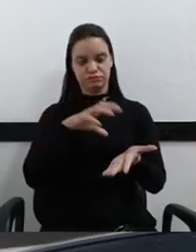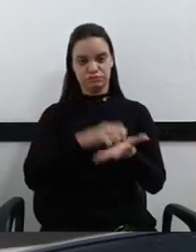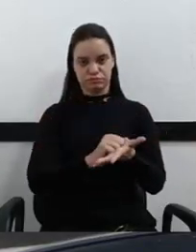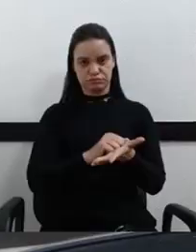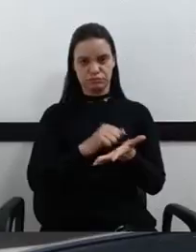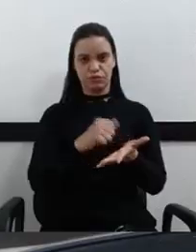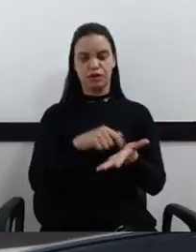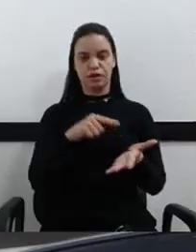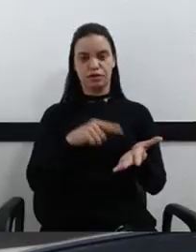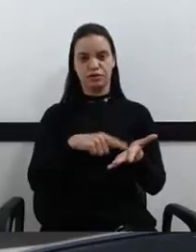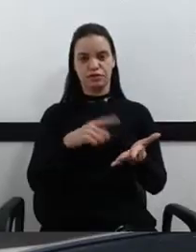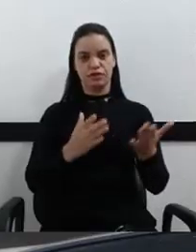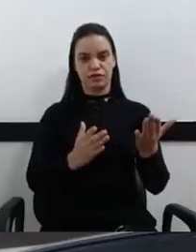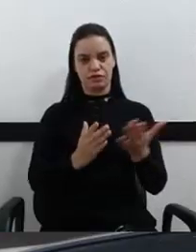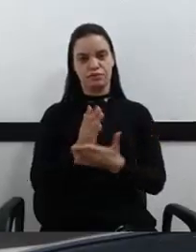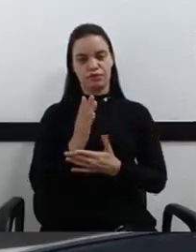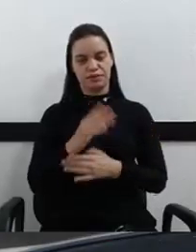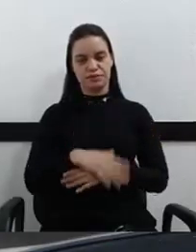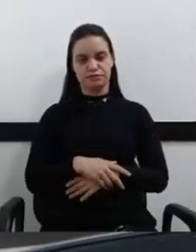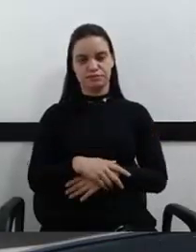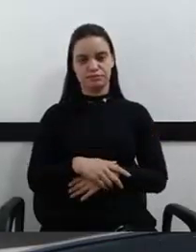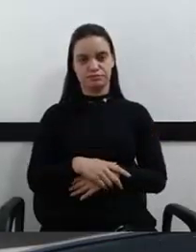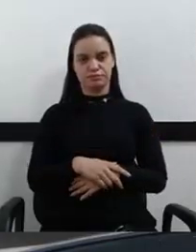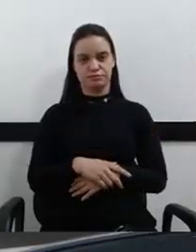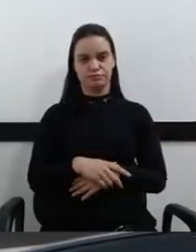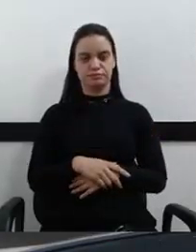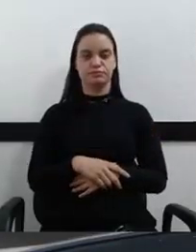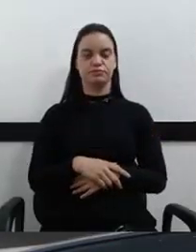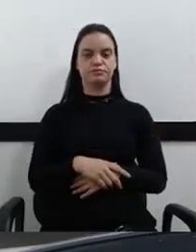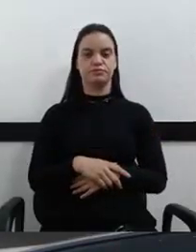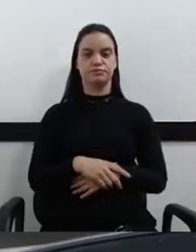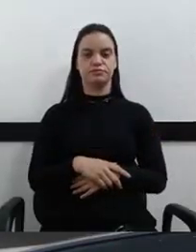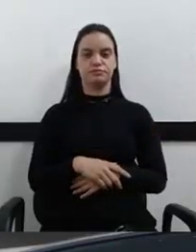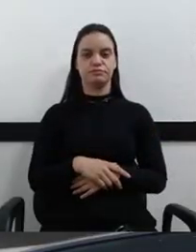requisitos formais, voto pela aprovação do relatório semestral.